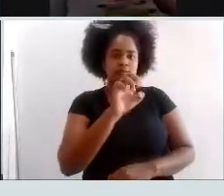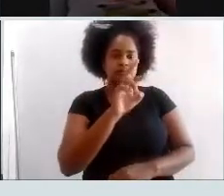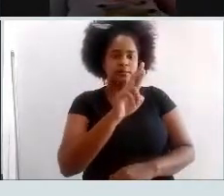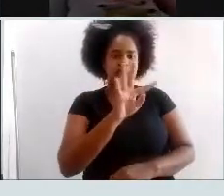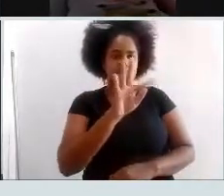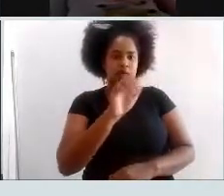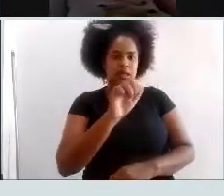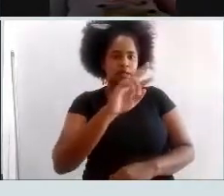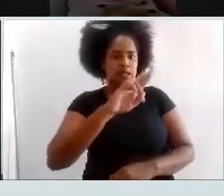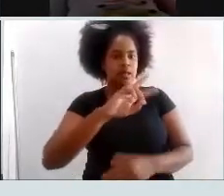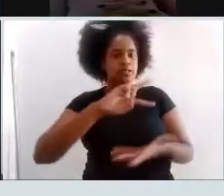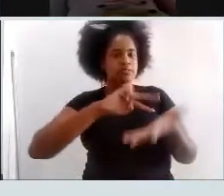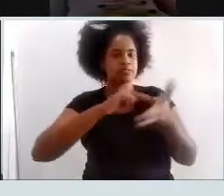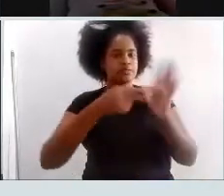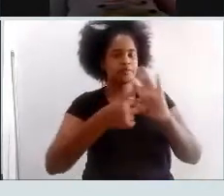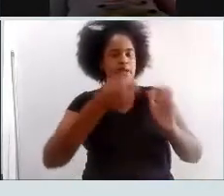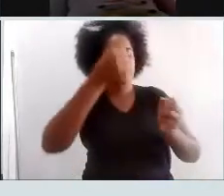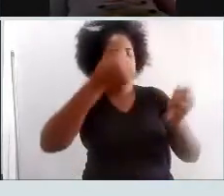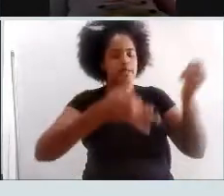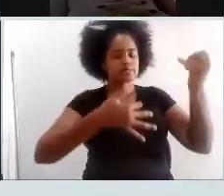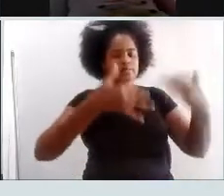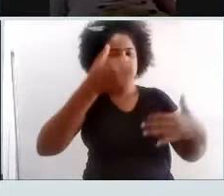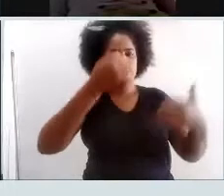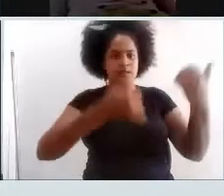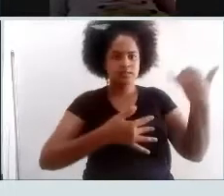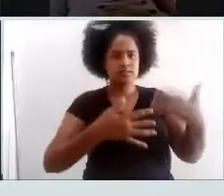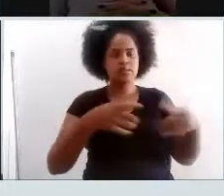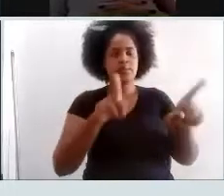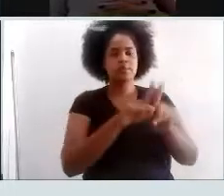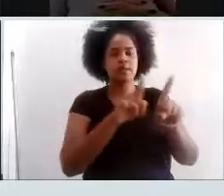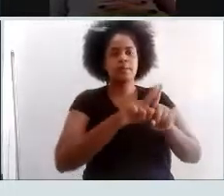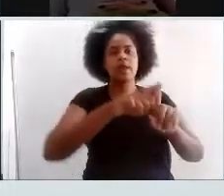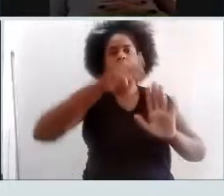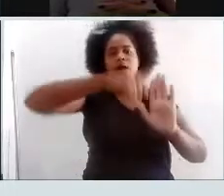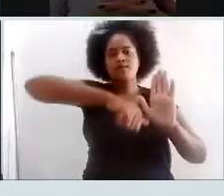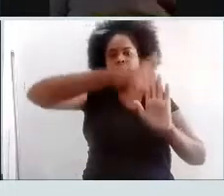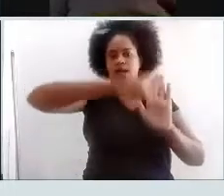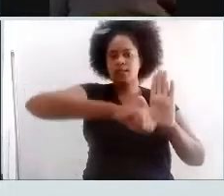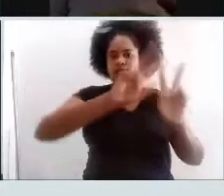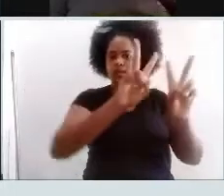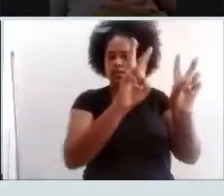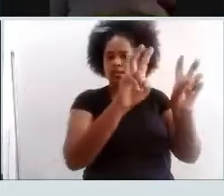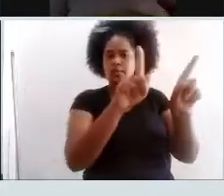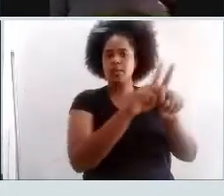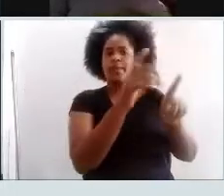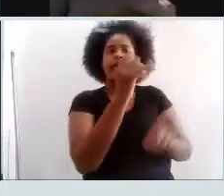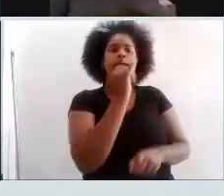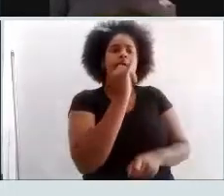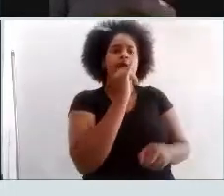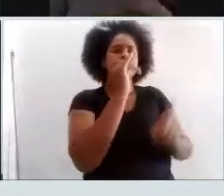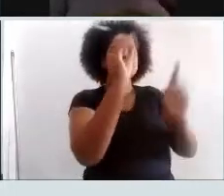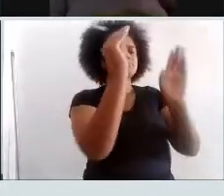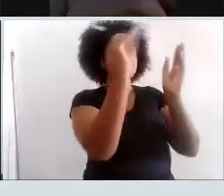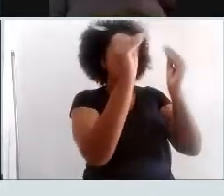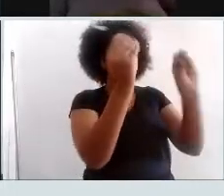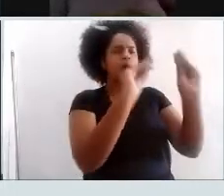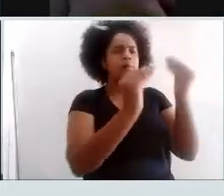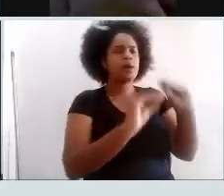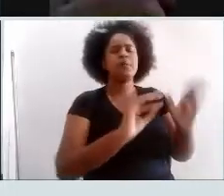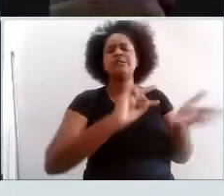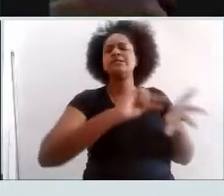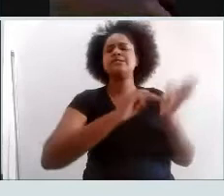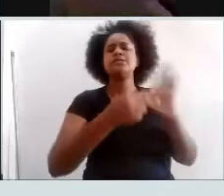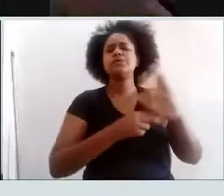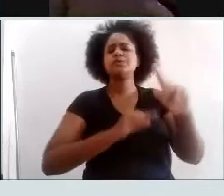análise, interpretação do tema e exemplificações. Mas o que é isso? É a parte